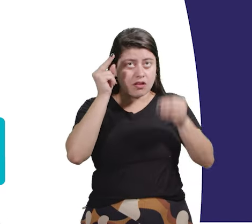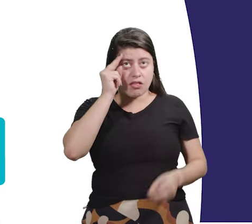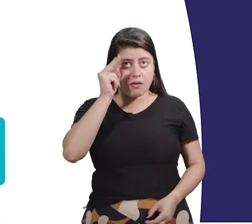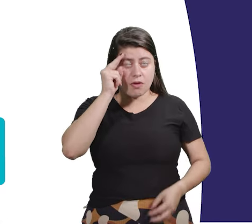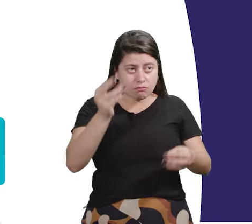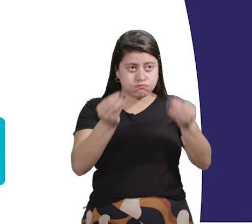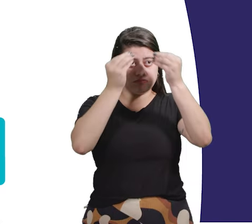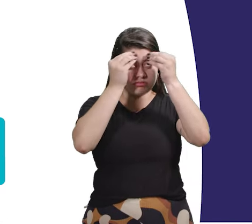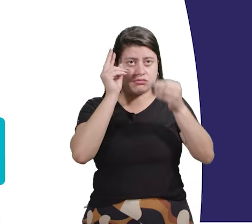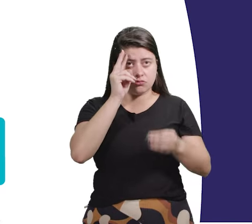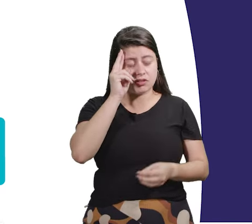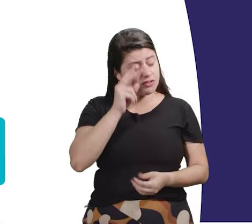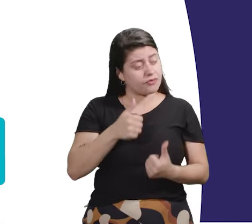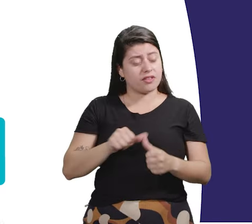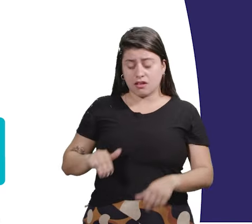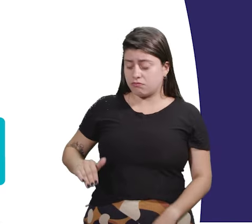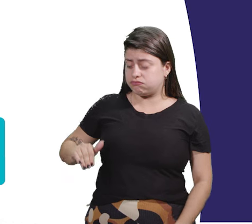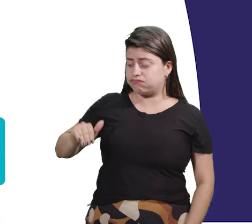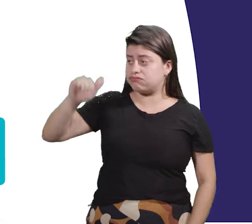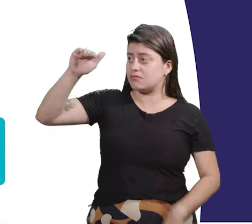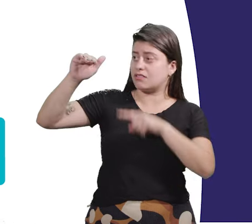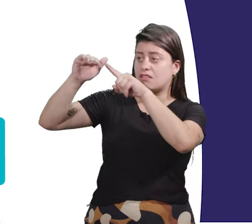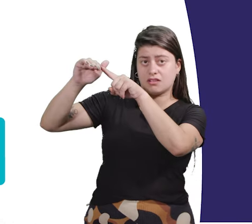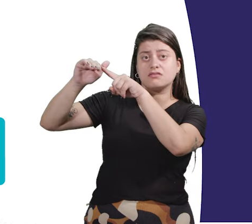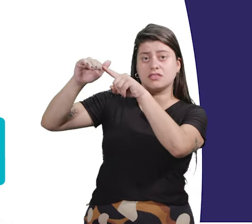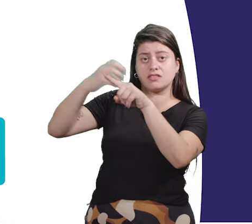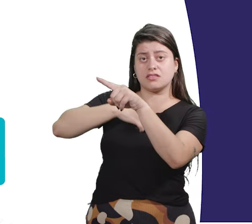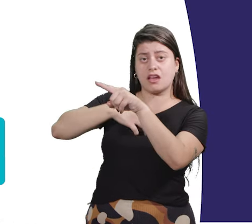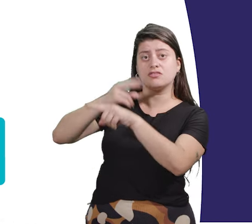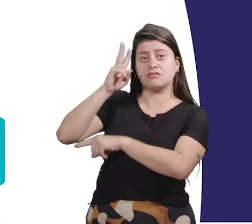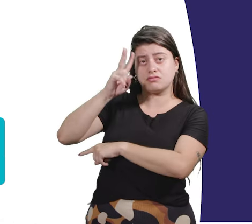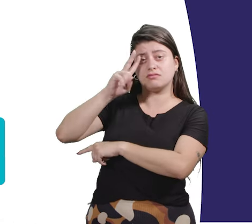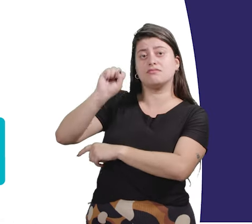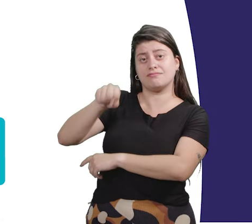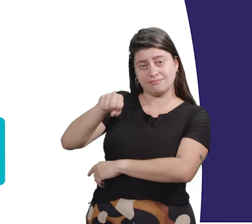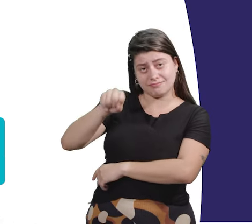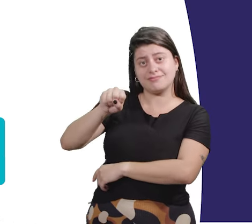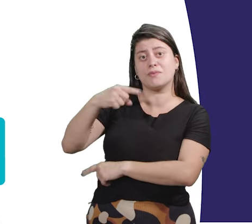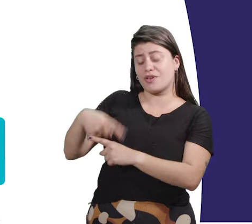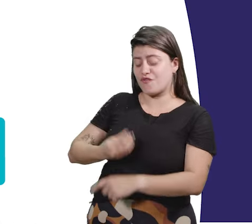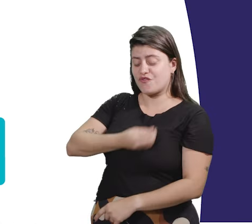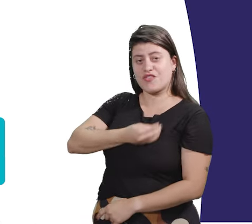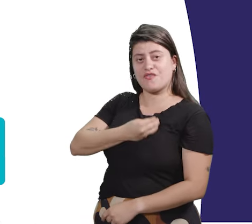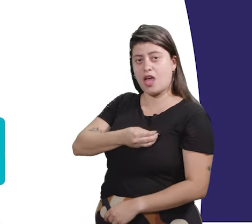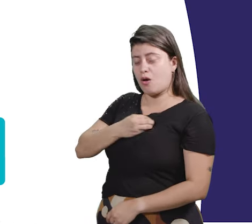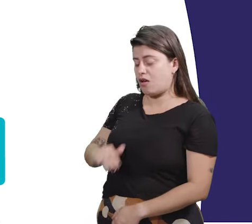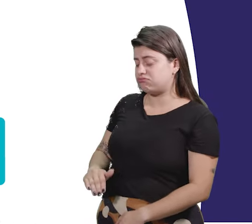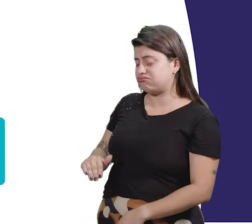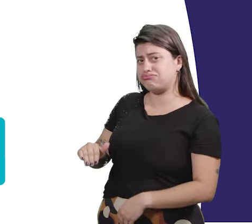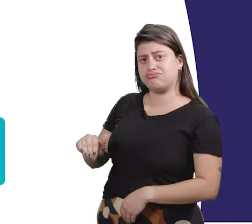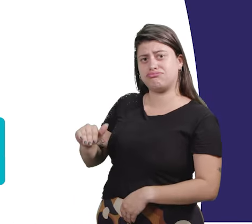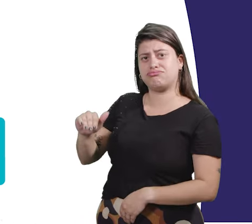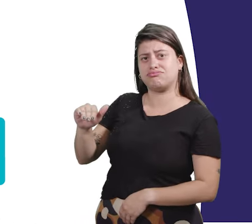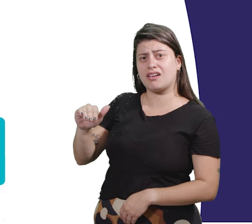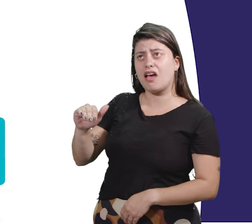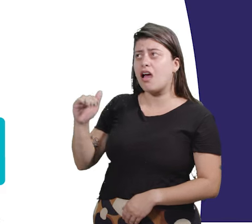Toda ação, né, que a criança recebe na infância vai deixar marcas, vai deixar sequelas, né, que ela vai,